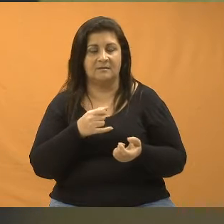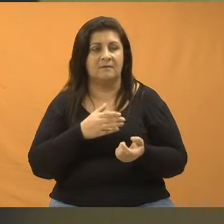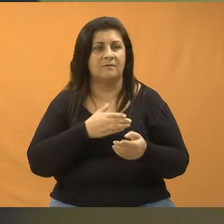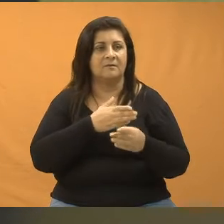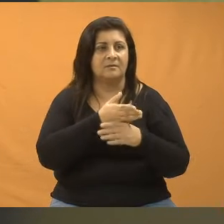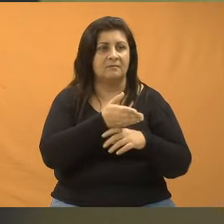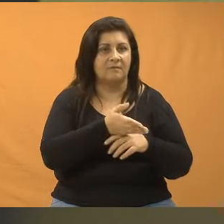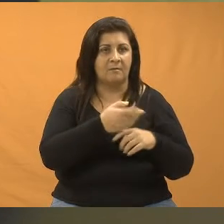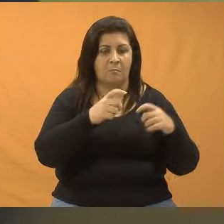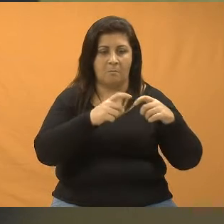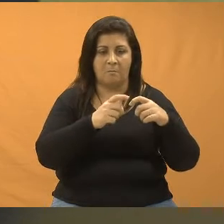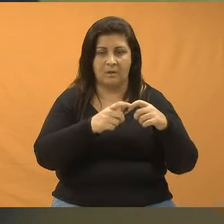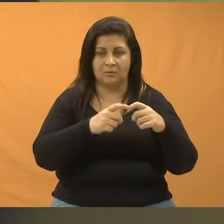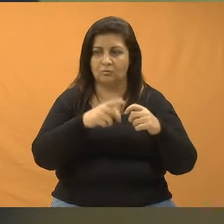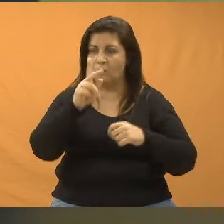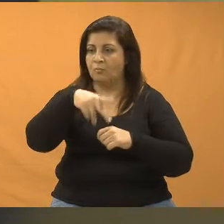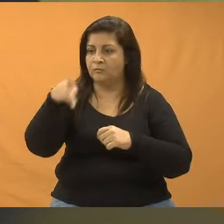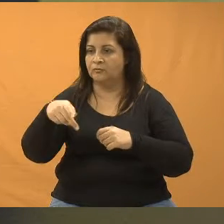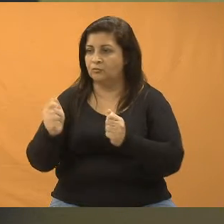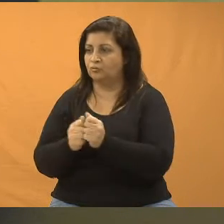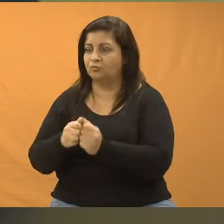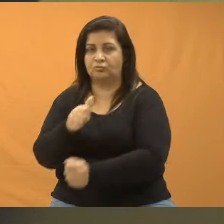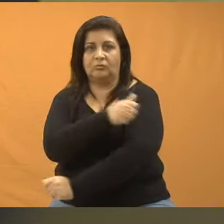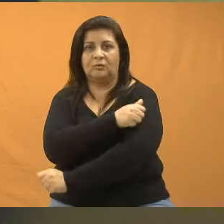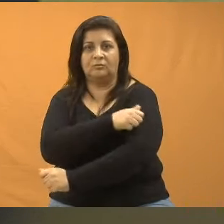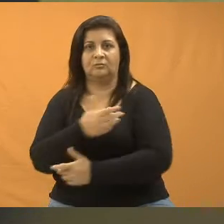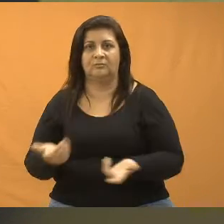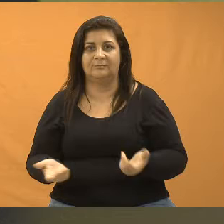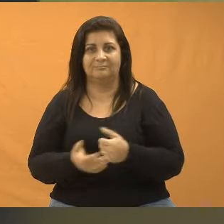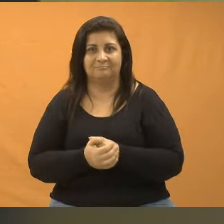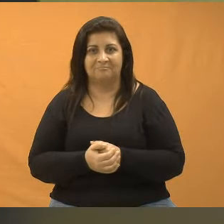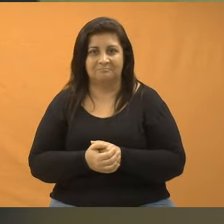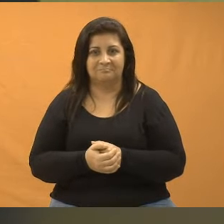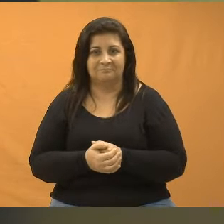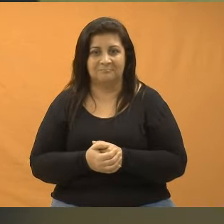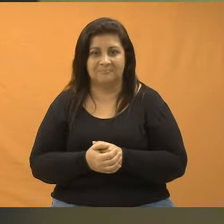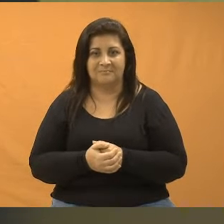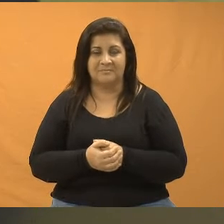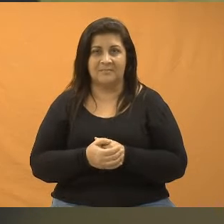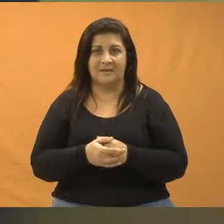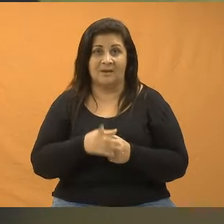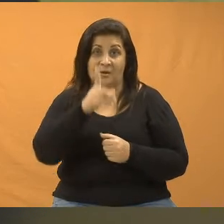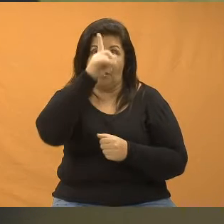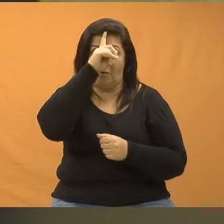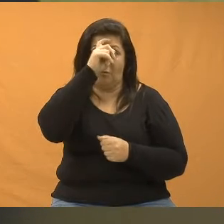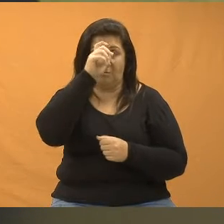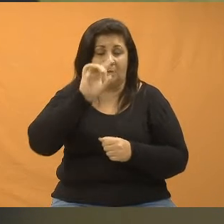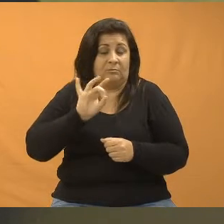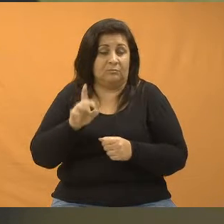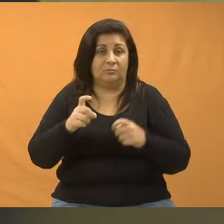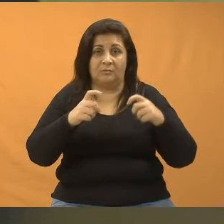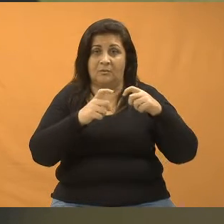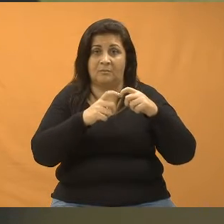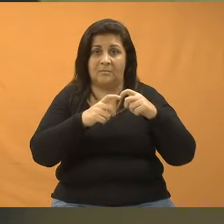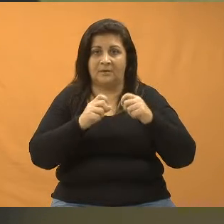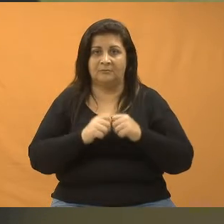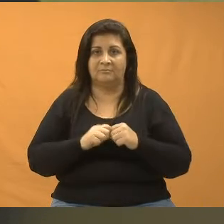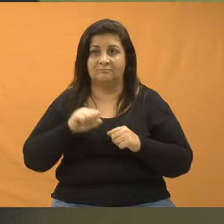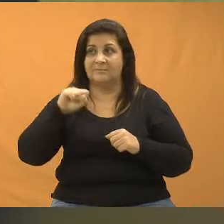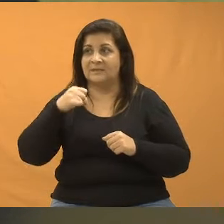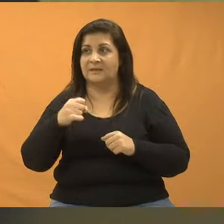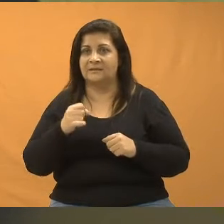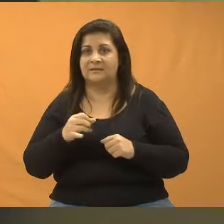um professor e um aluno, né? Ao contrário de um hospital normal, onde você é atendido exclusivamente por um médico, quando você é